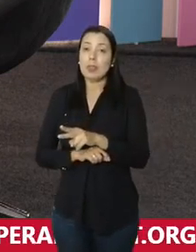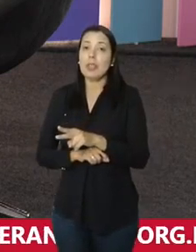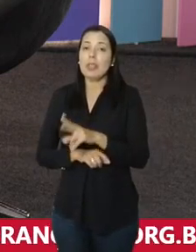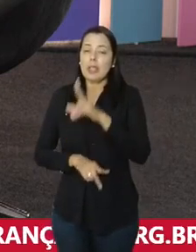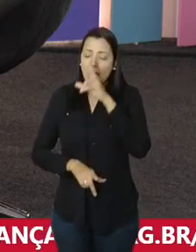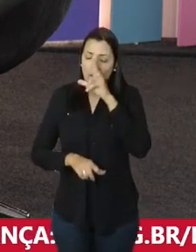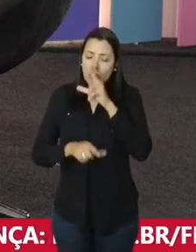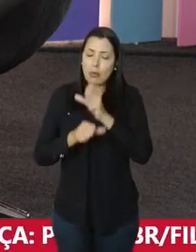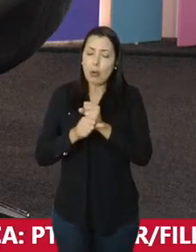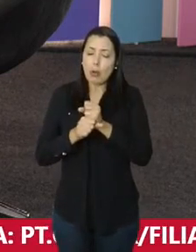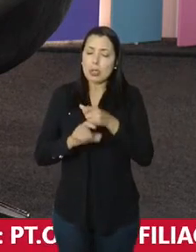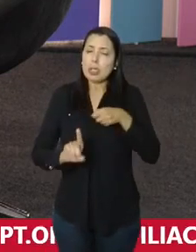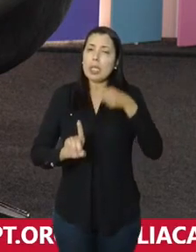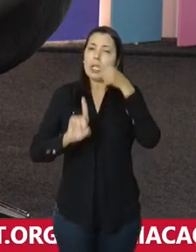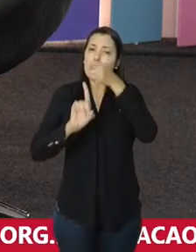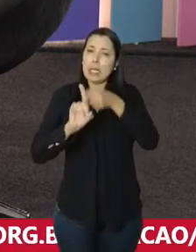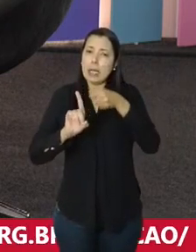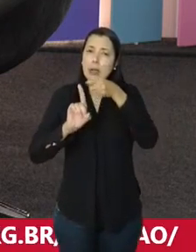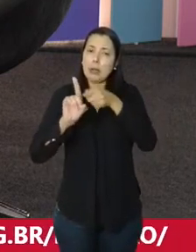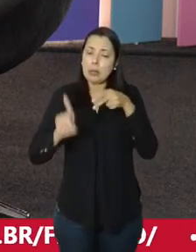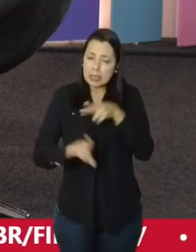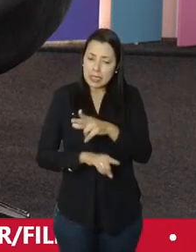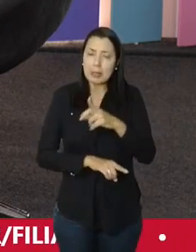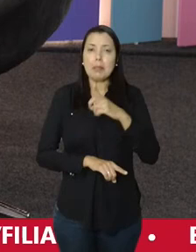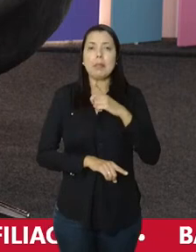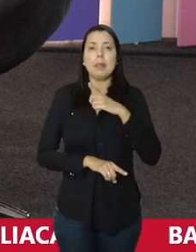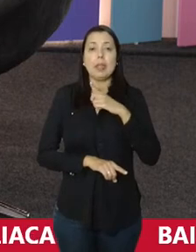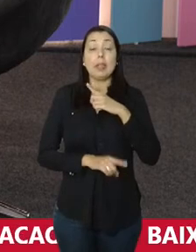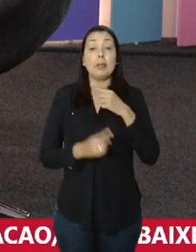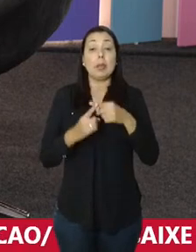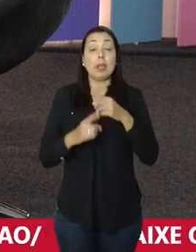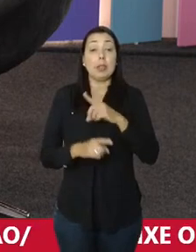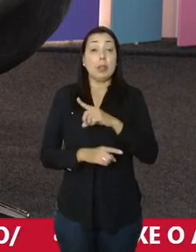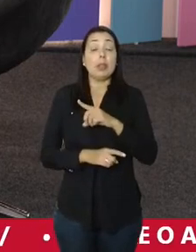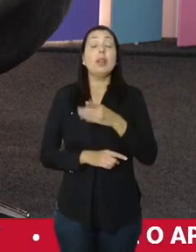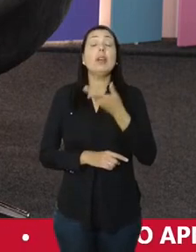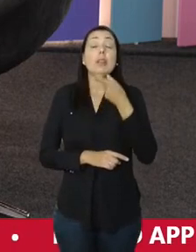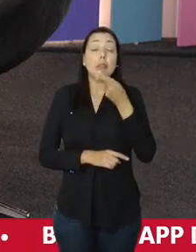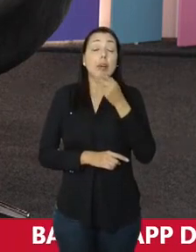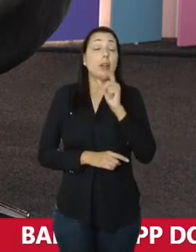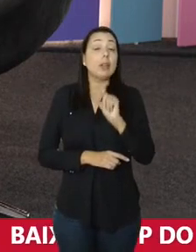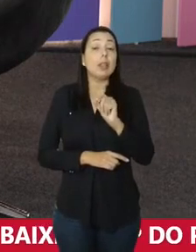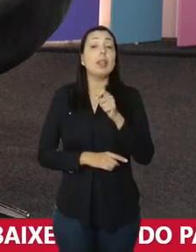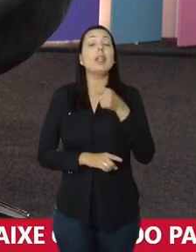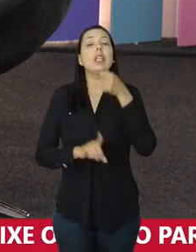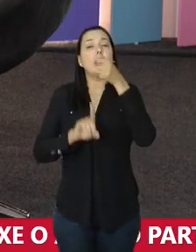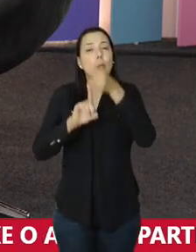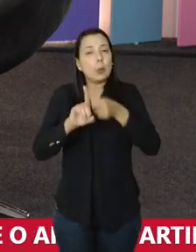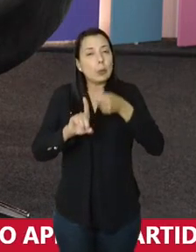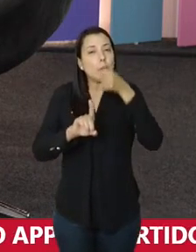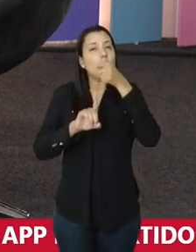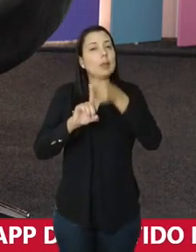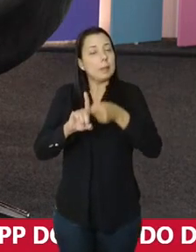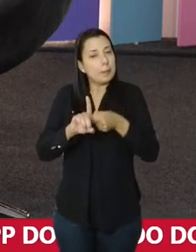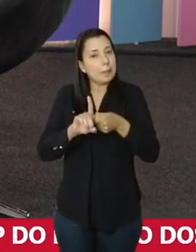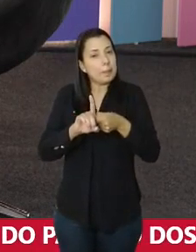resistência como sempre estivemos. Porque eu digo que lutar